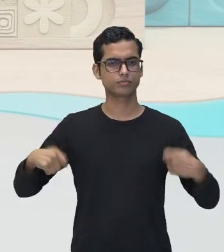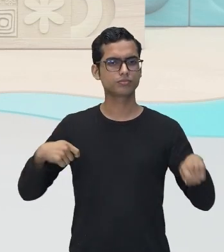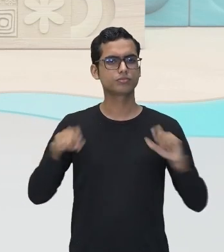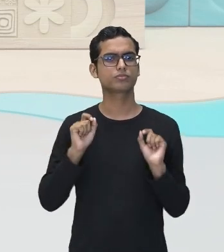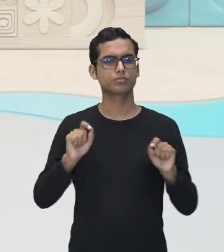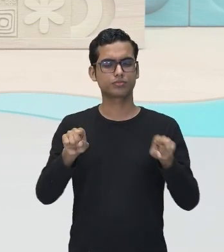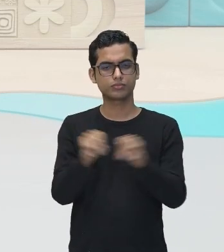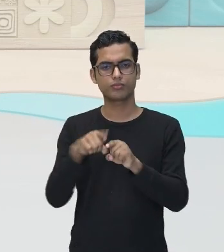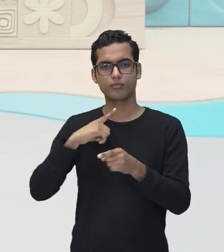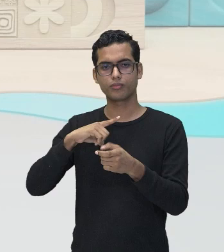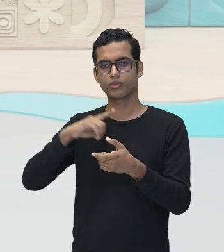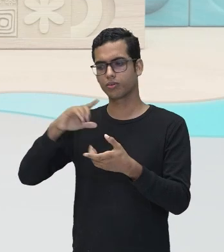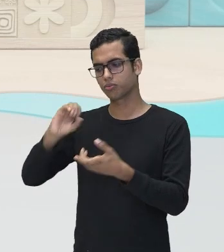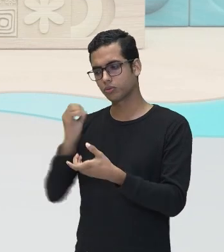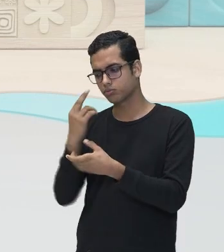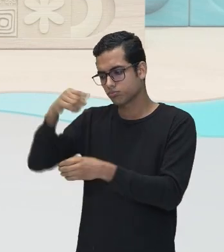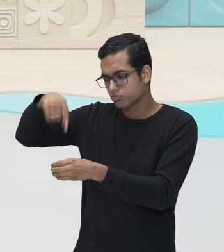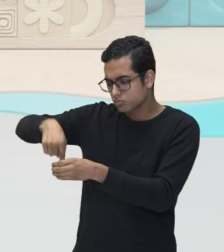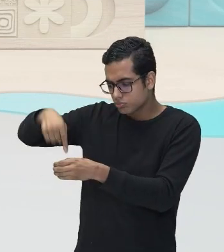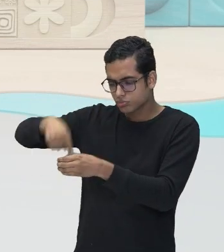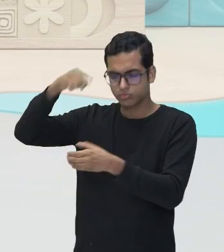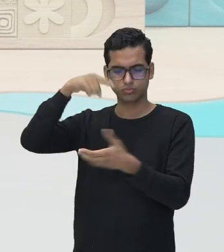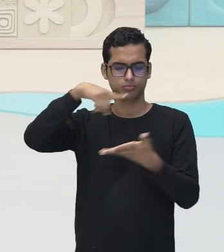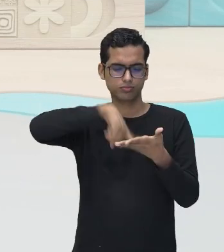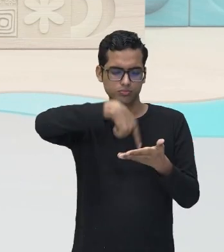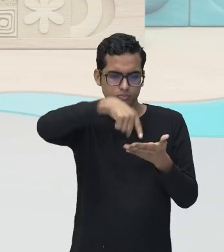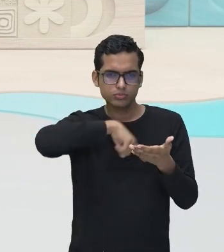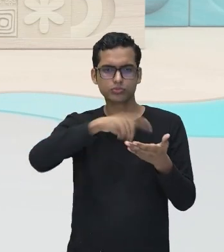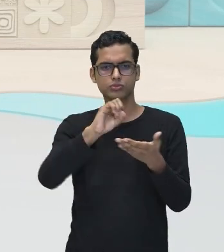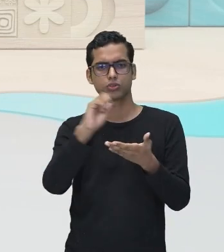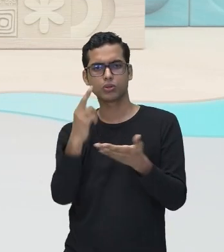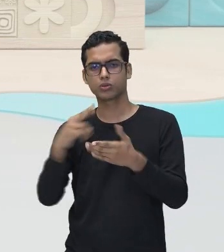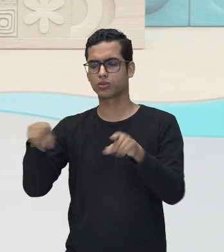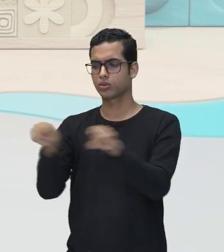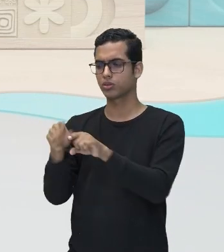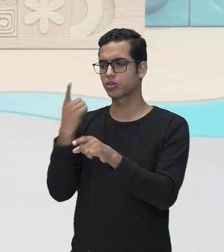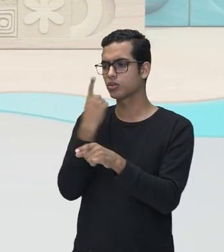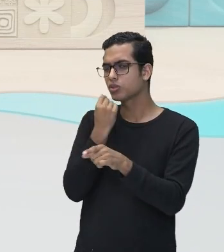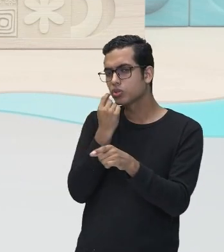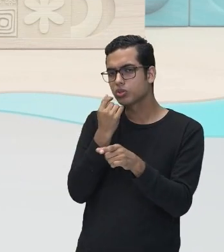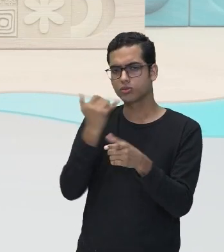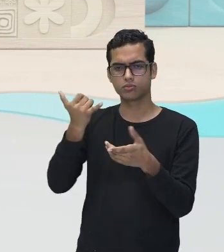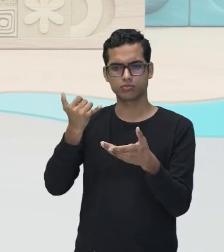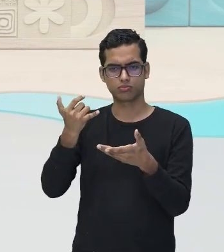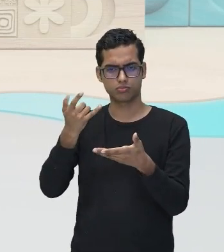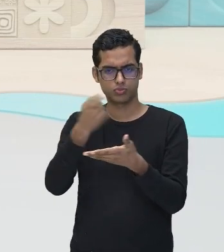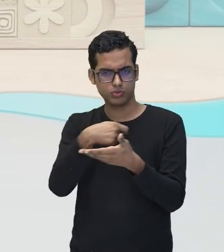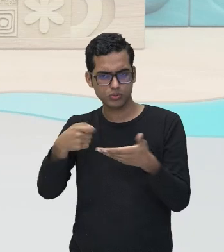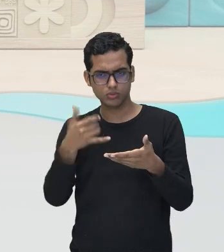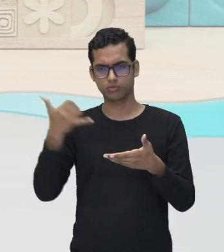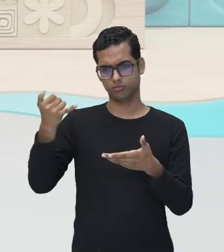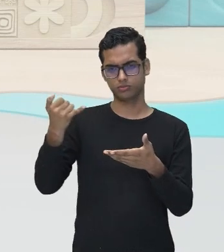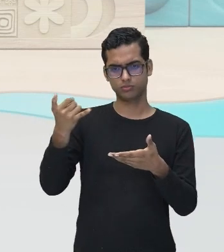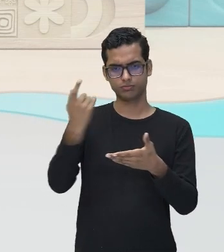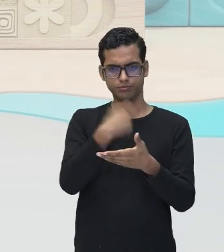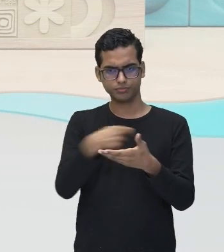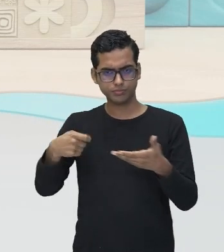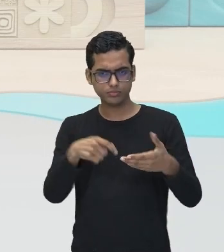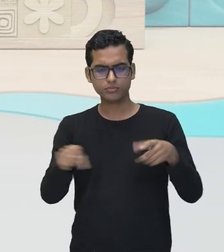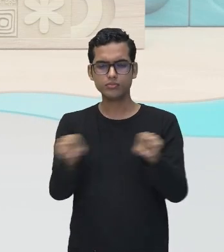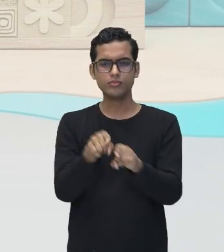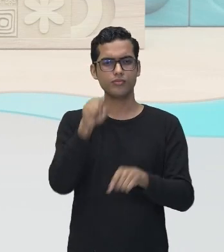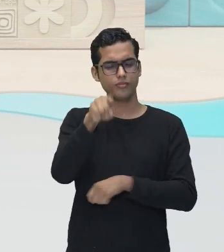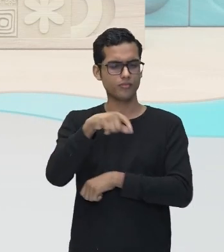de tintas, né? De lápis, de carvão. Ele pode também usar o giz de cera, caneta esferográfica. Você que é